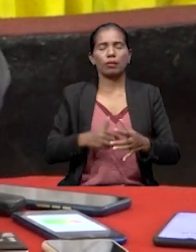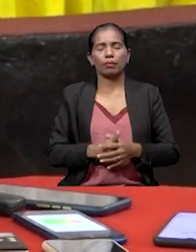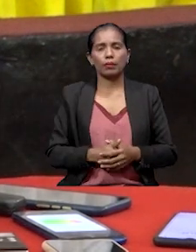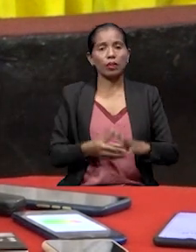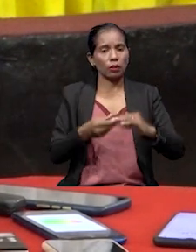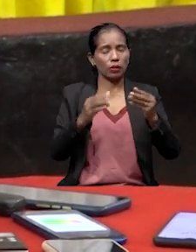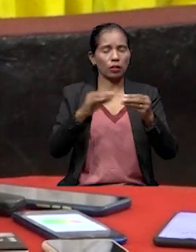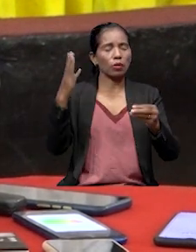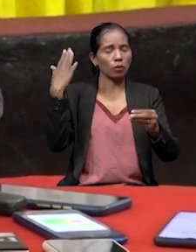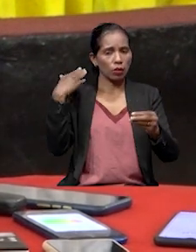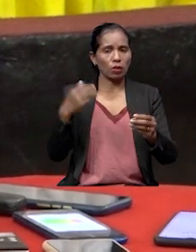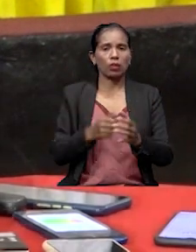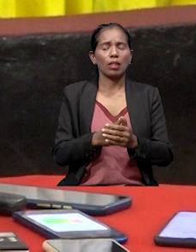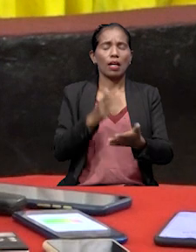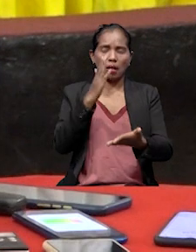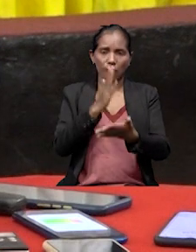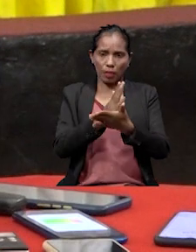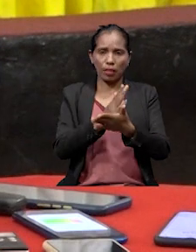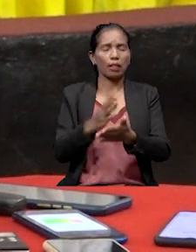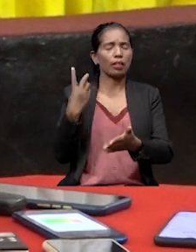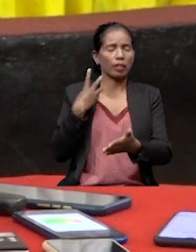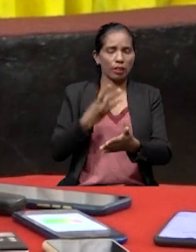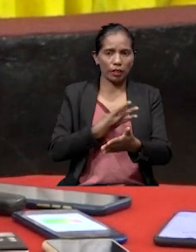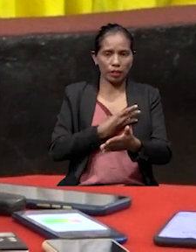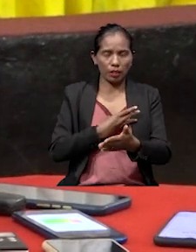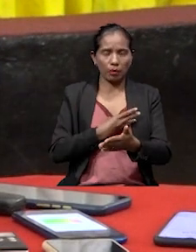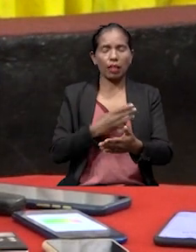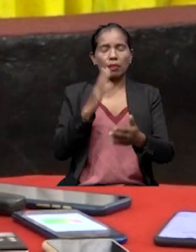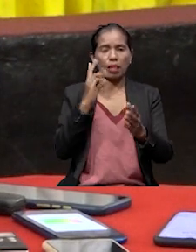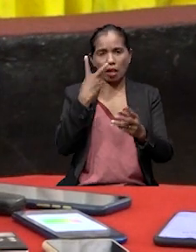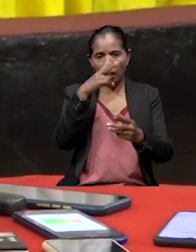né, impede ita ato belo até que baoi.